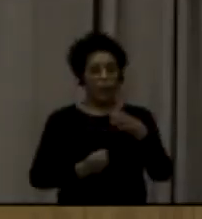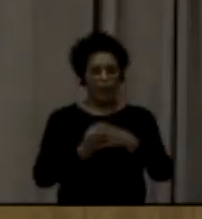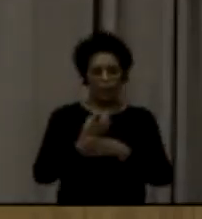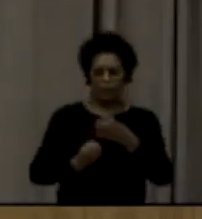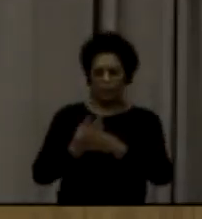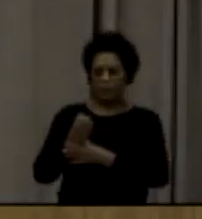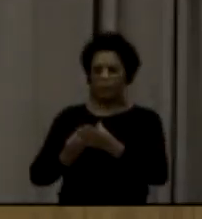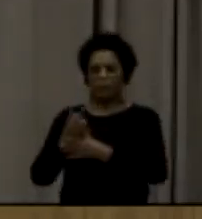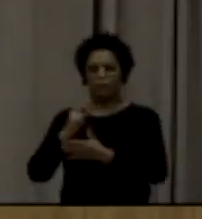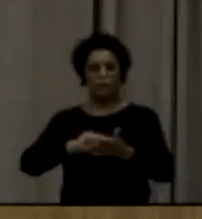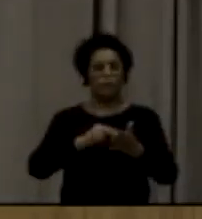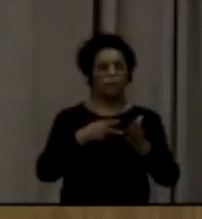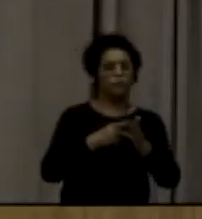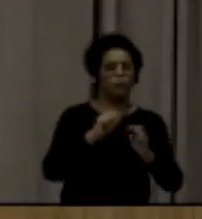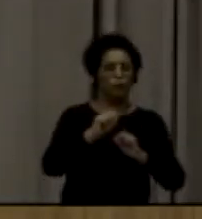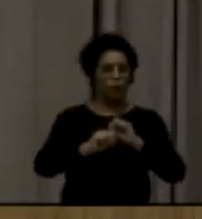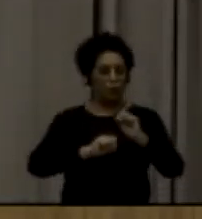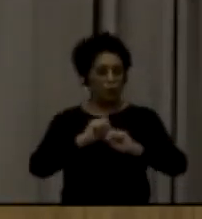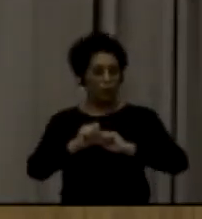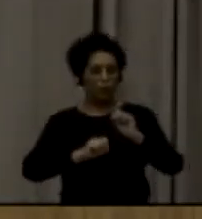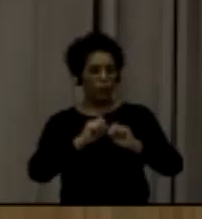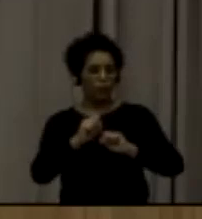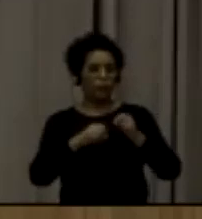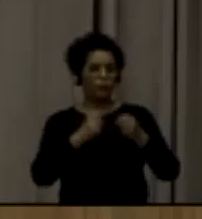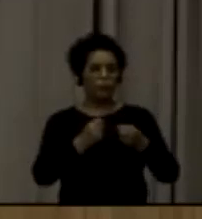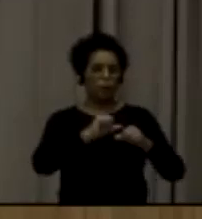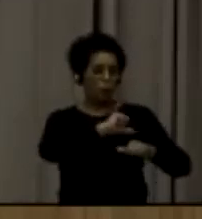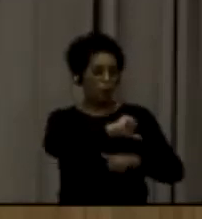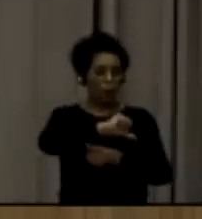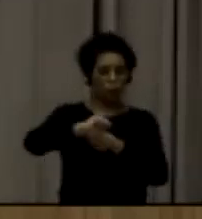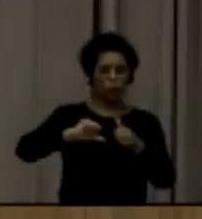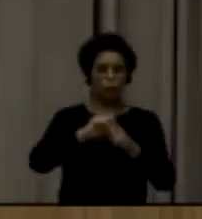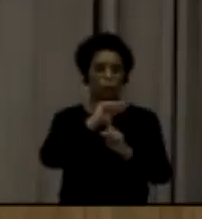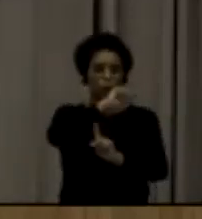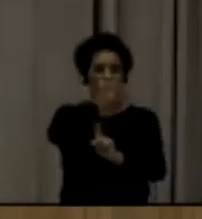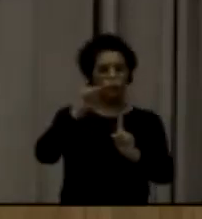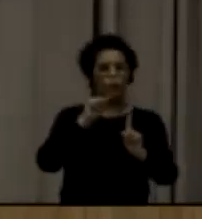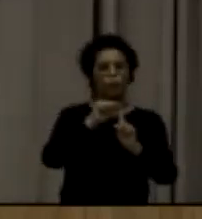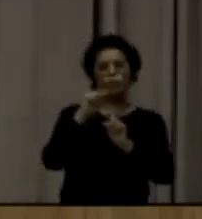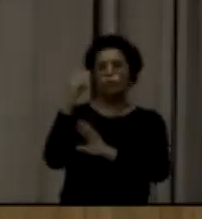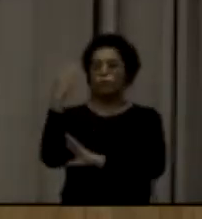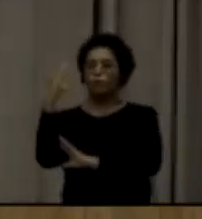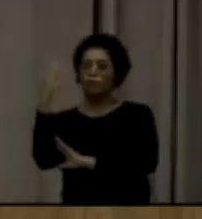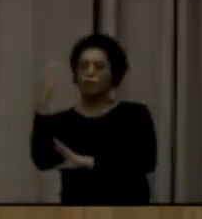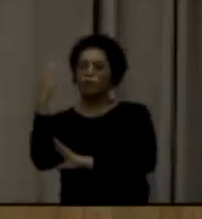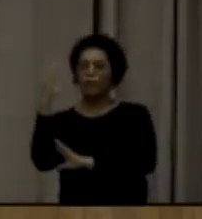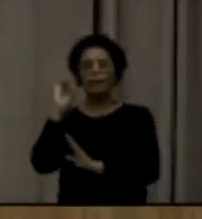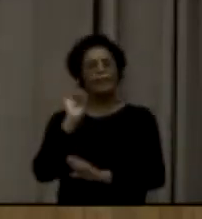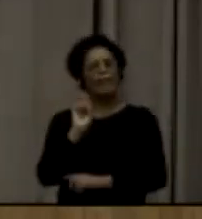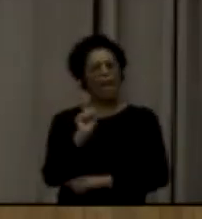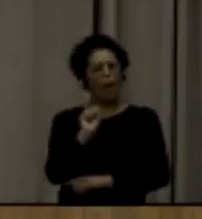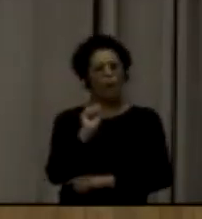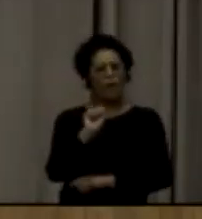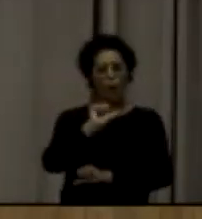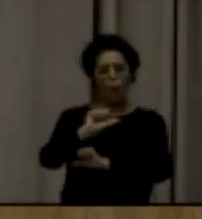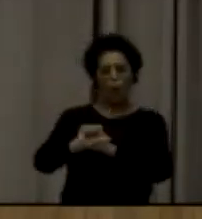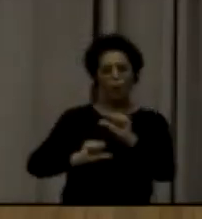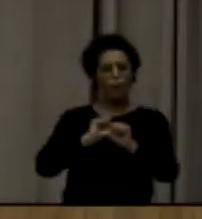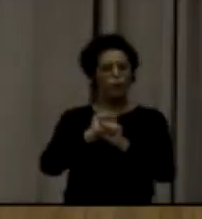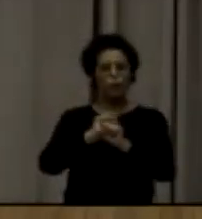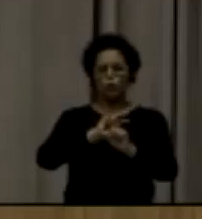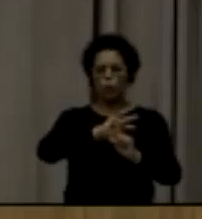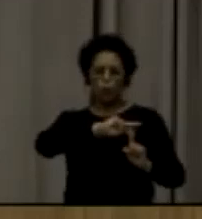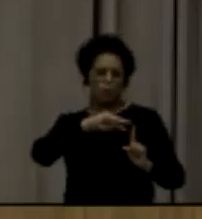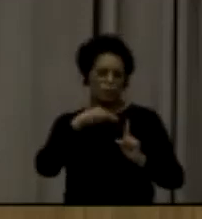realidade, significou uma transformação do objetivo da ciência, que é uma mudança muito grande dos